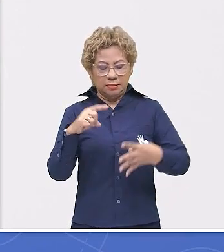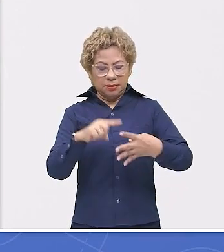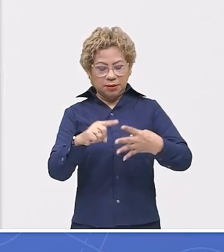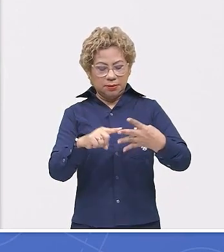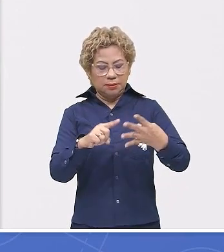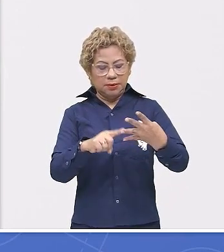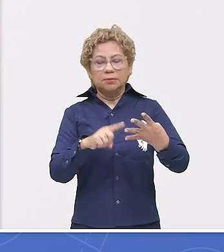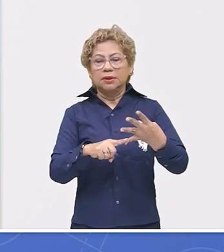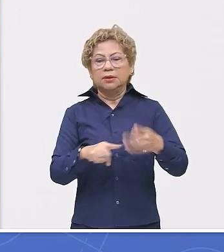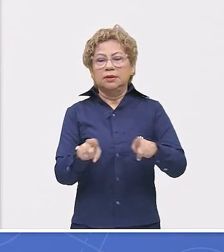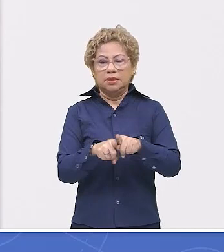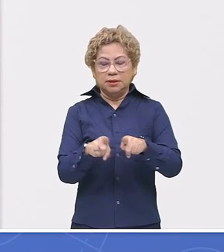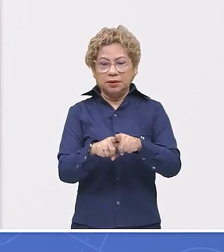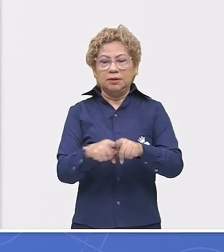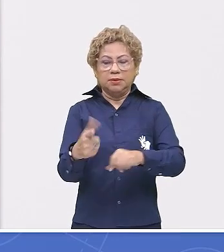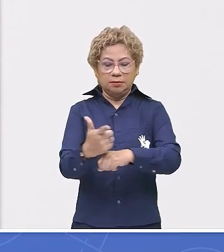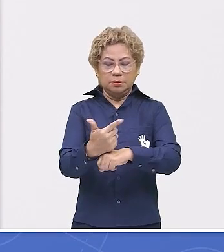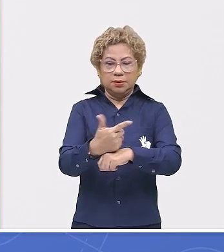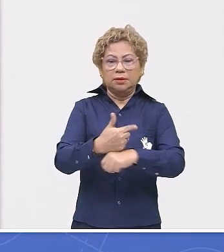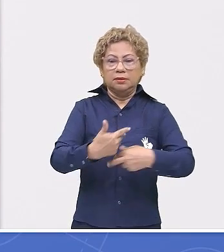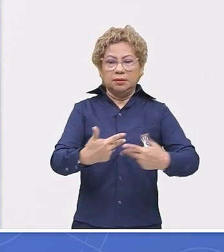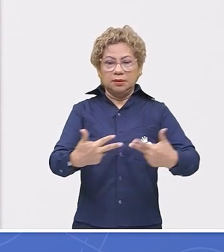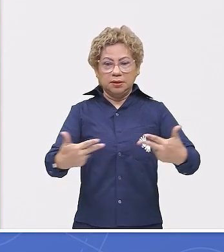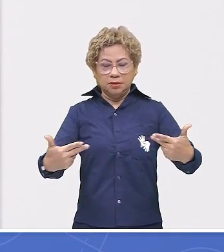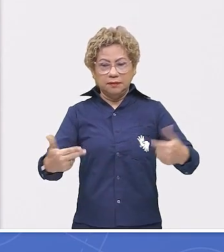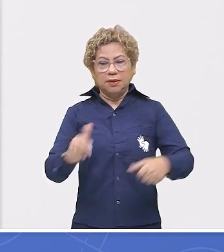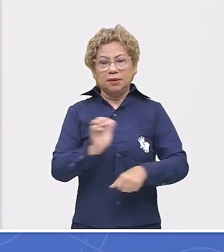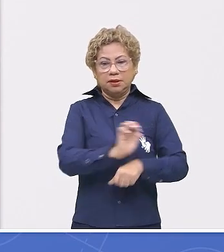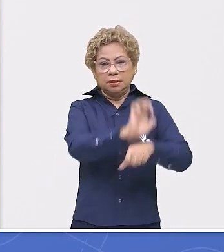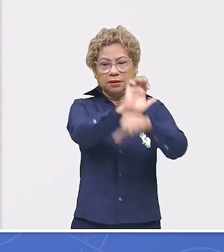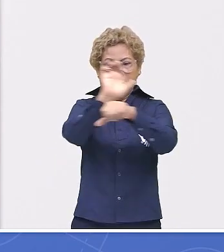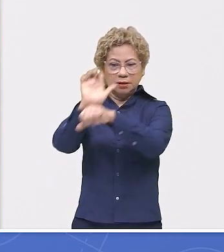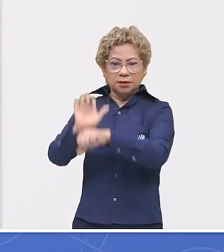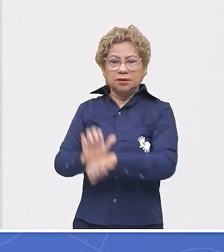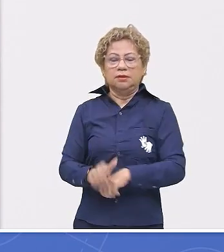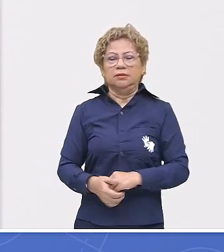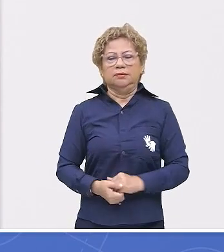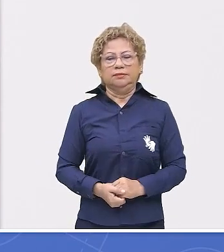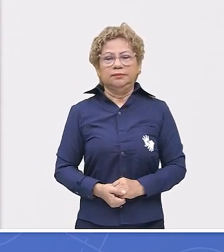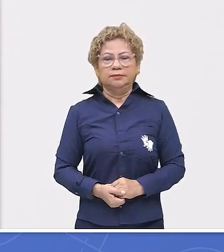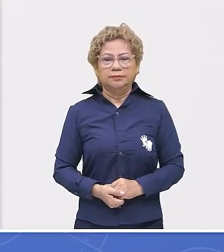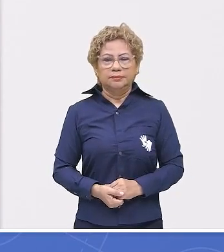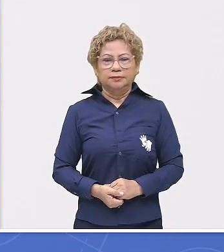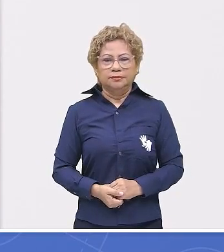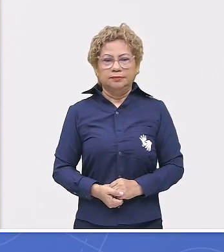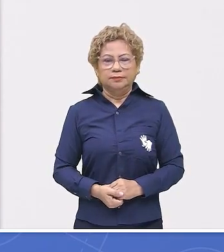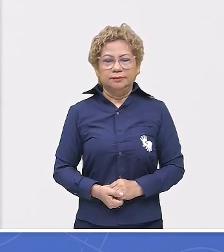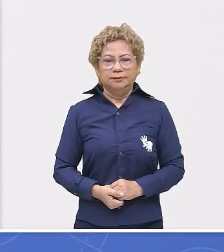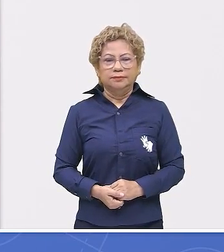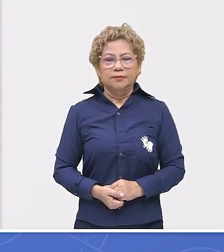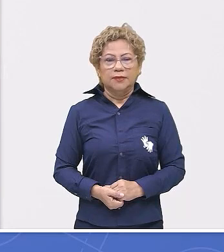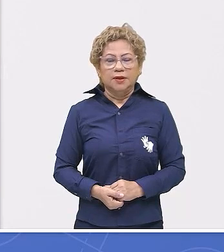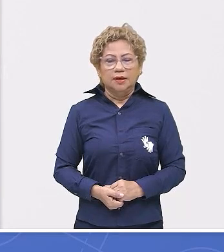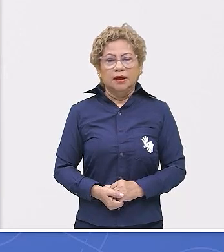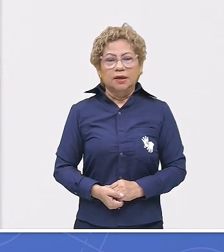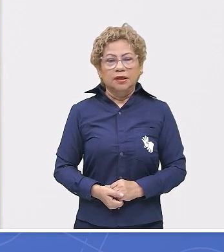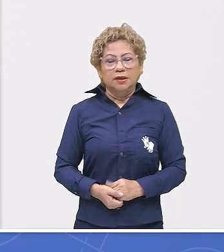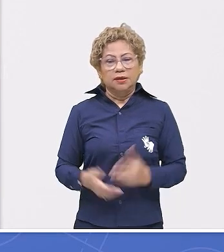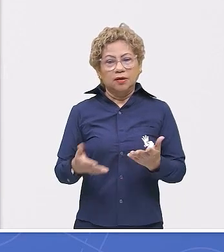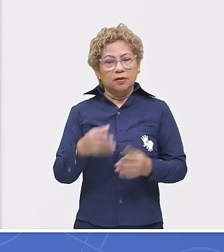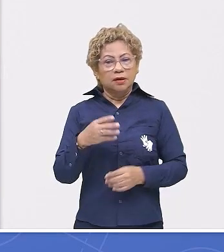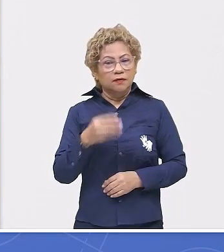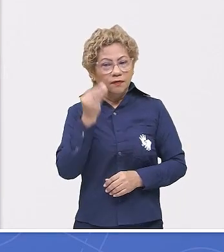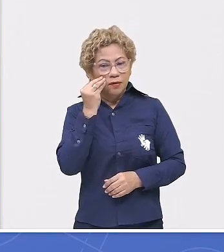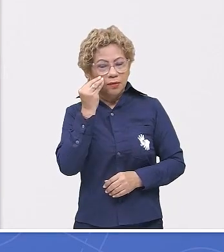fusos horários, tanto com o movimento de rotação quanto com o movimento de translação que acaba surgindo. Vamos observar esta